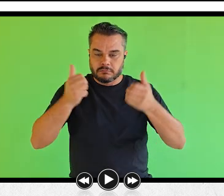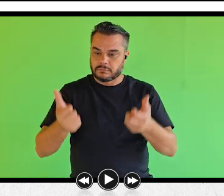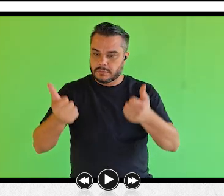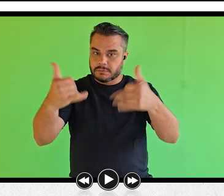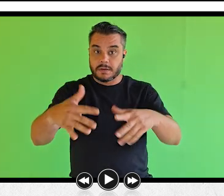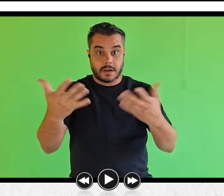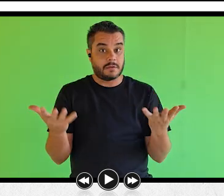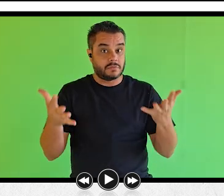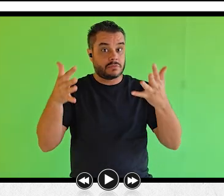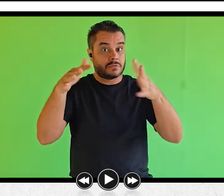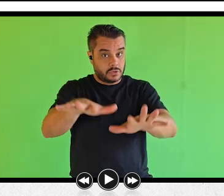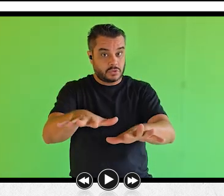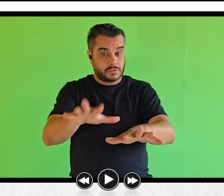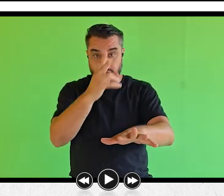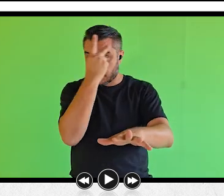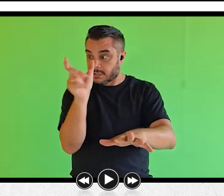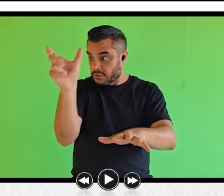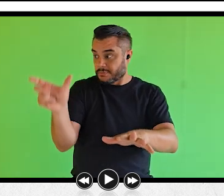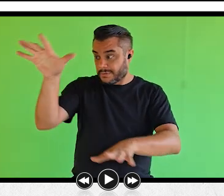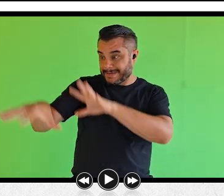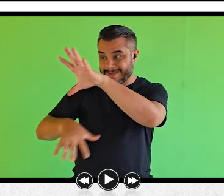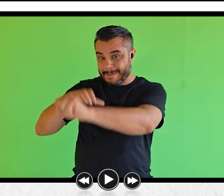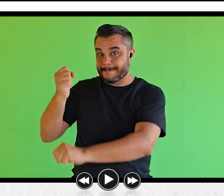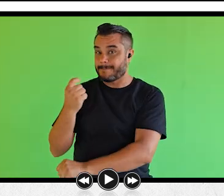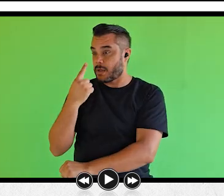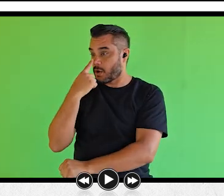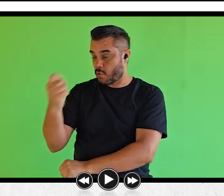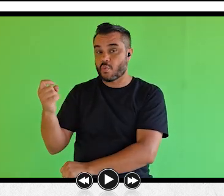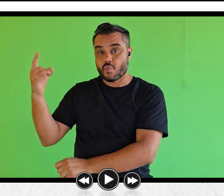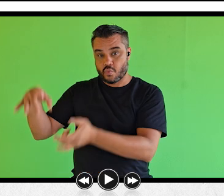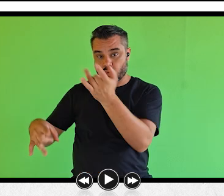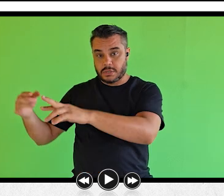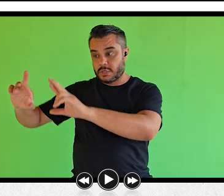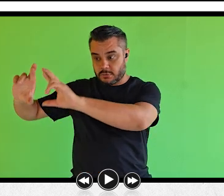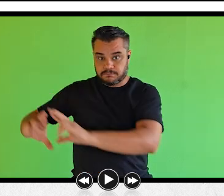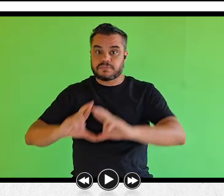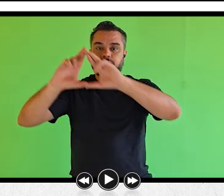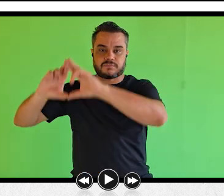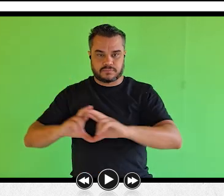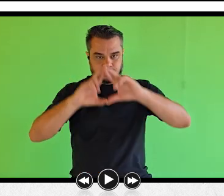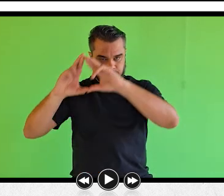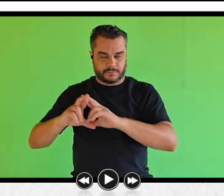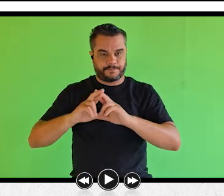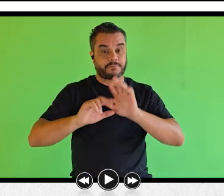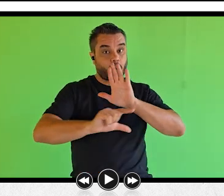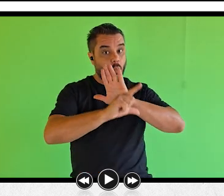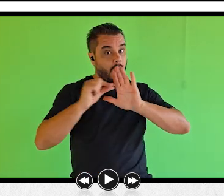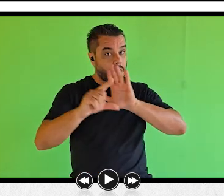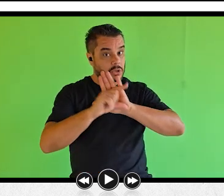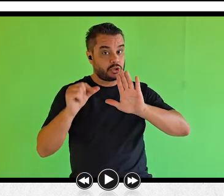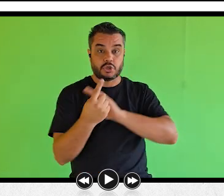recicláveis, vamos aqui na nossa Política Nacional de Resíduos Sólidos. No artigo 15, ela menciona que o Plano Nacional